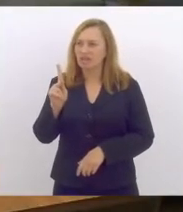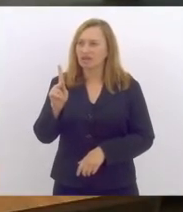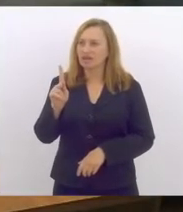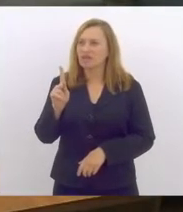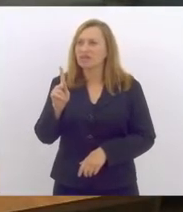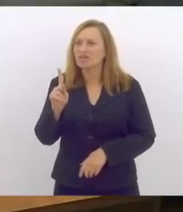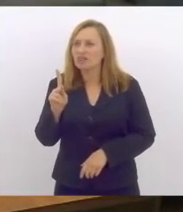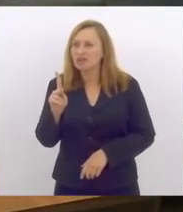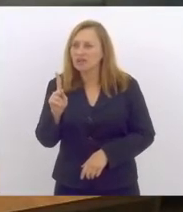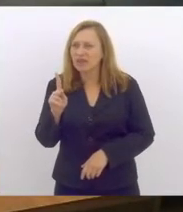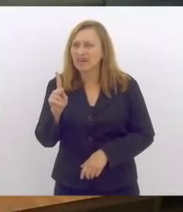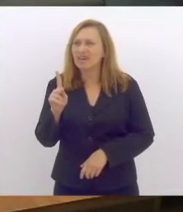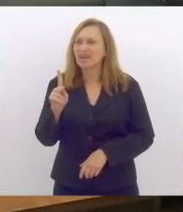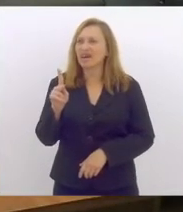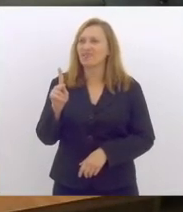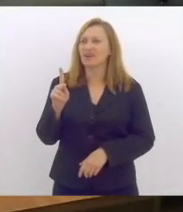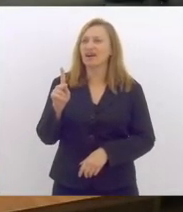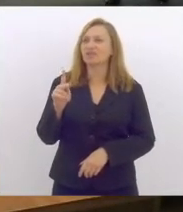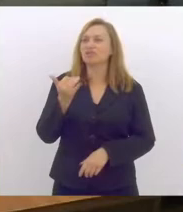Valdec Carneiro.